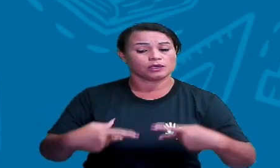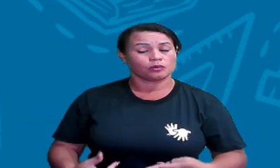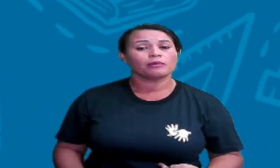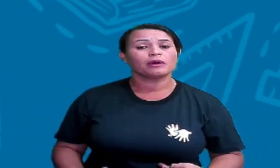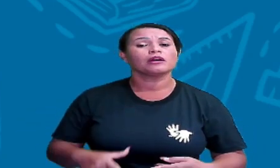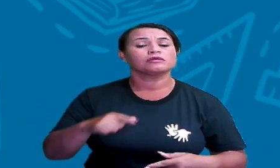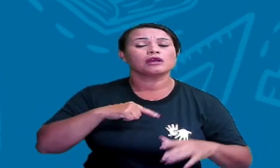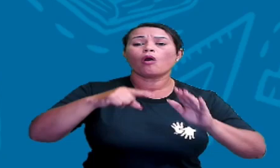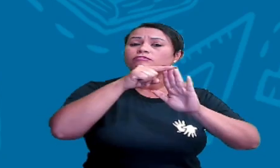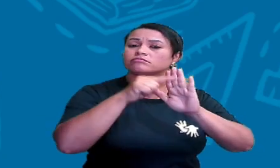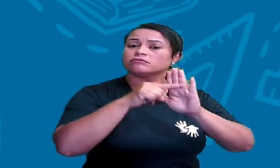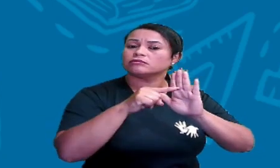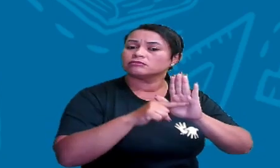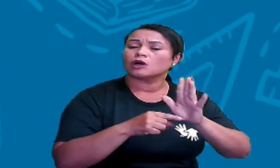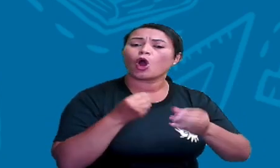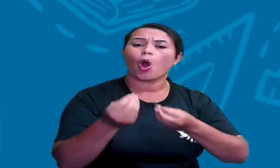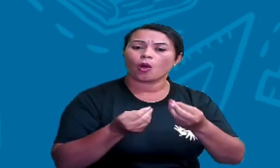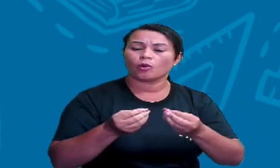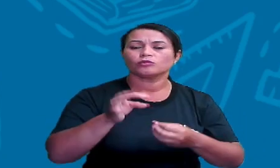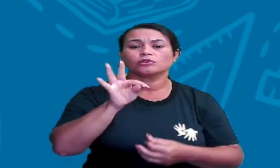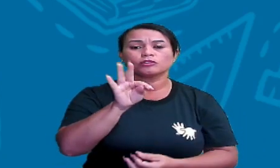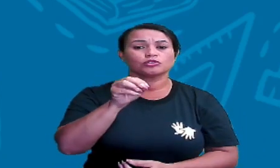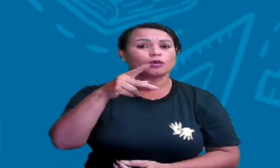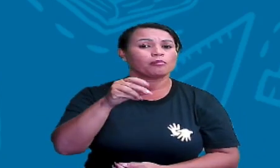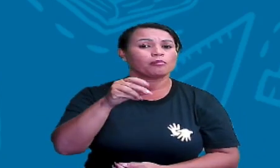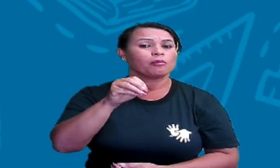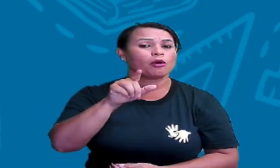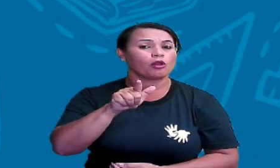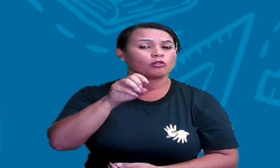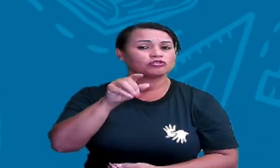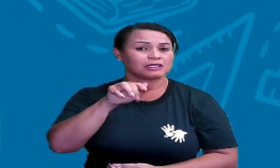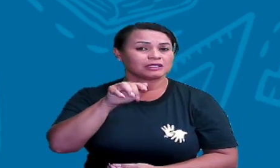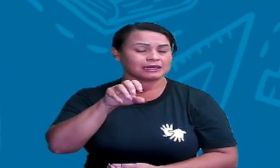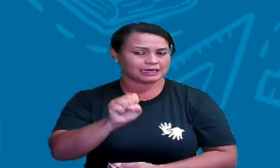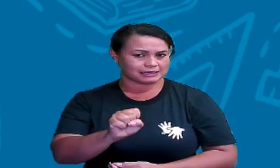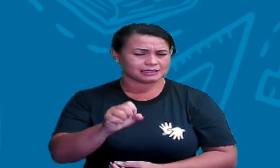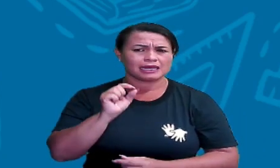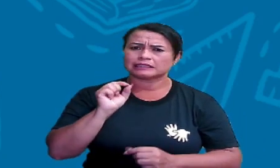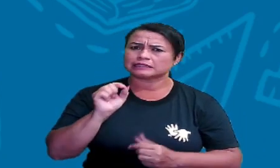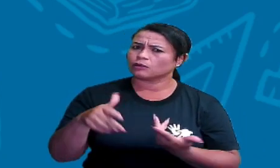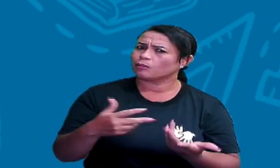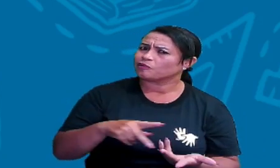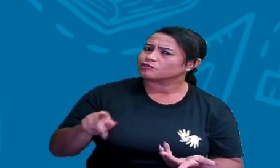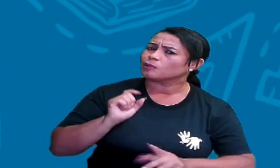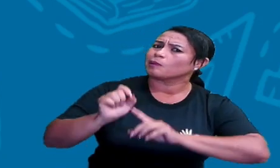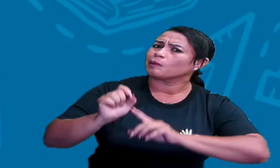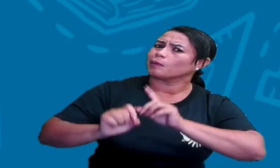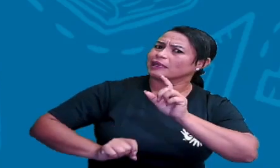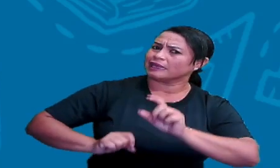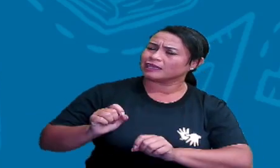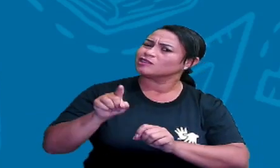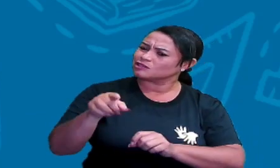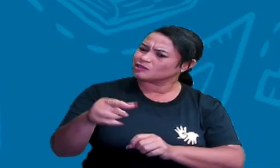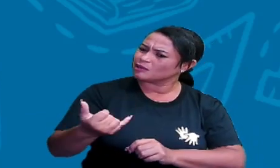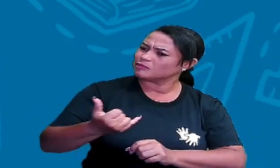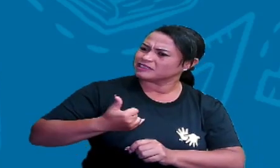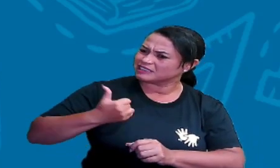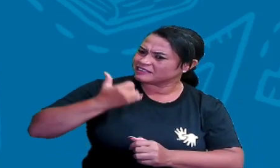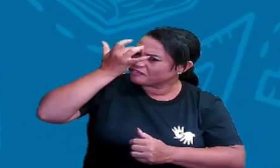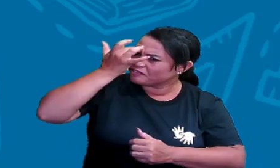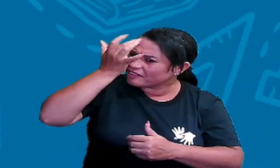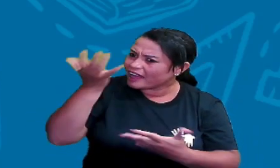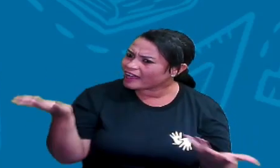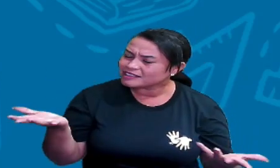de relações espaciais topológicas elementares. Professor, o que é isso? A senhora disse que ia ser